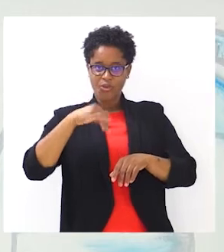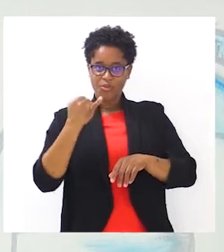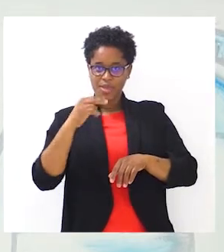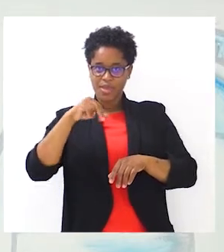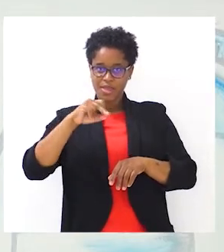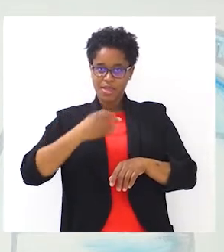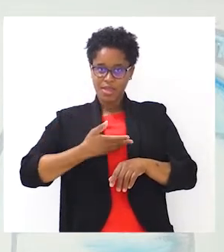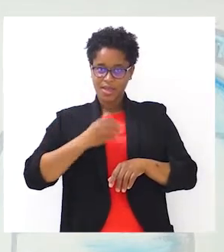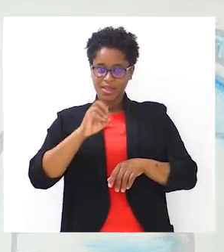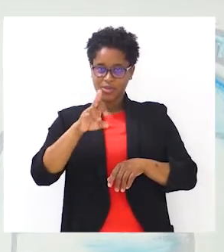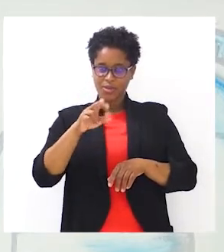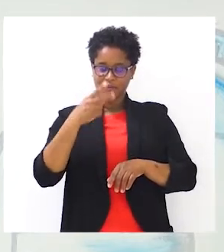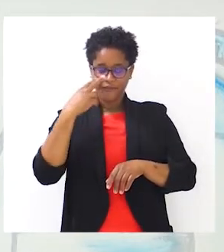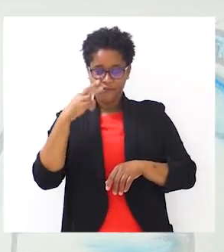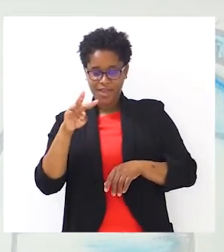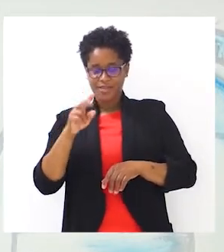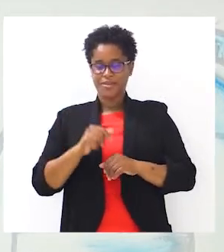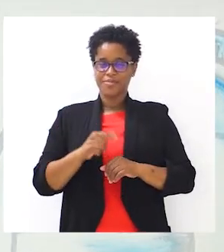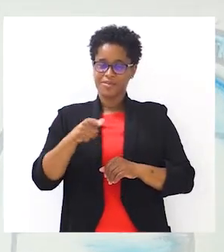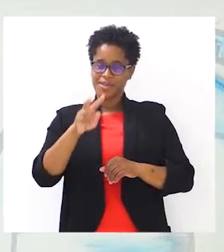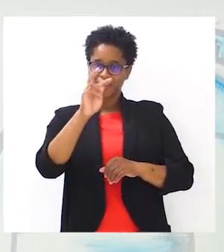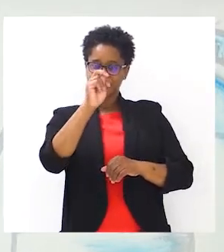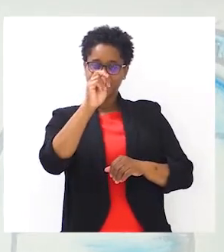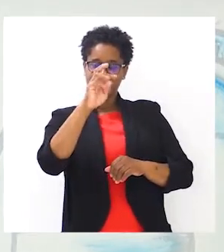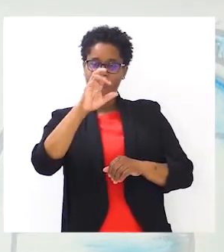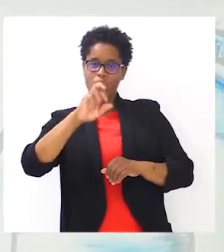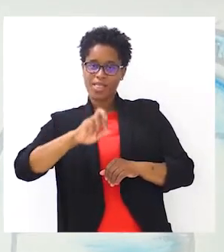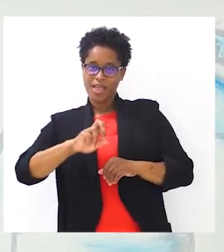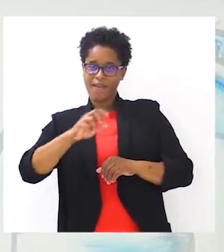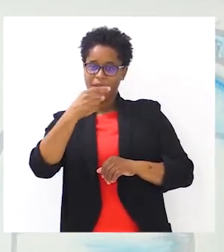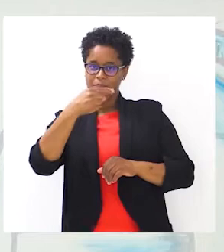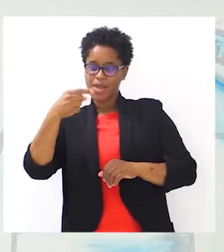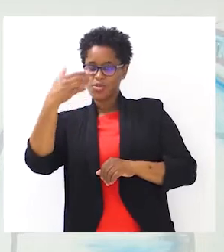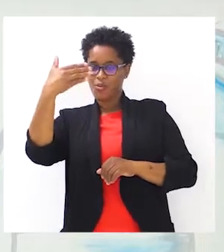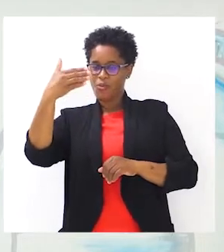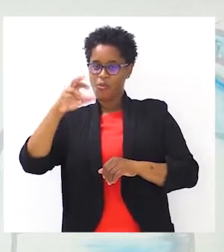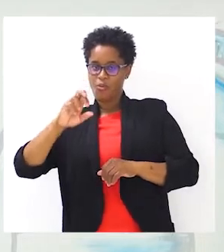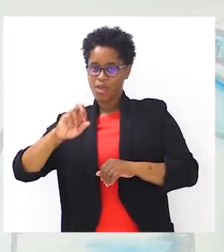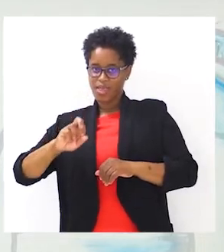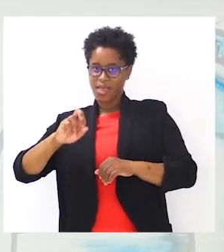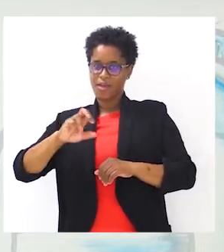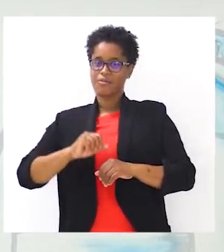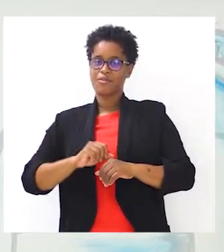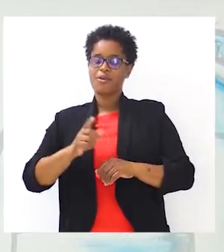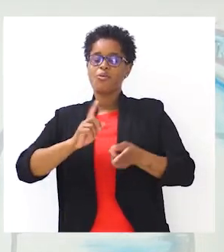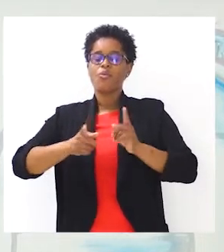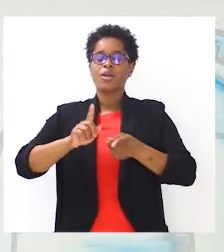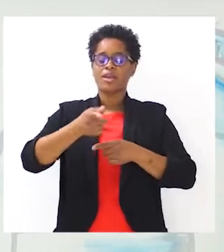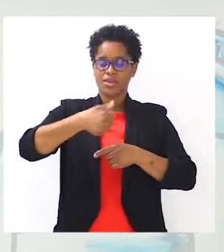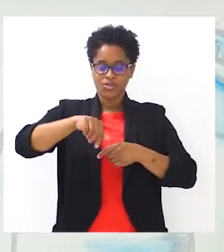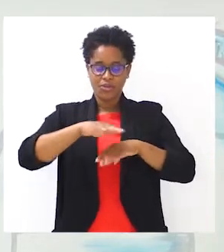Temos aqui 3/8 menos 1/8. oitavo. O que é que vamos fazer